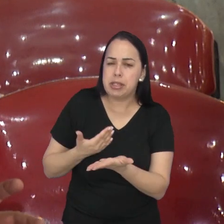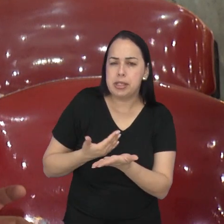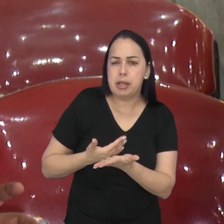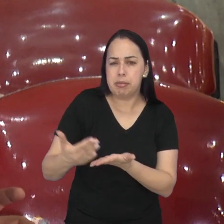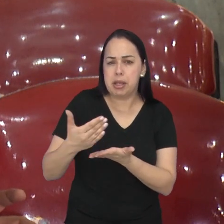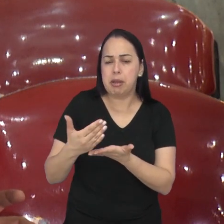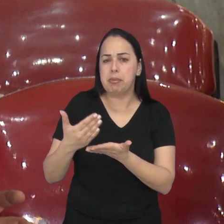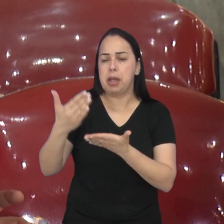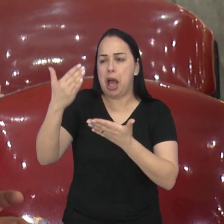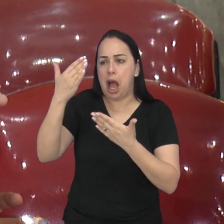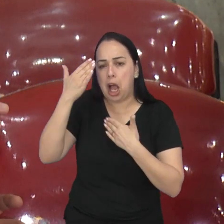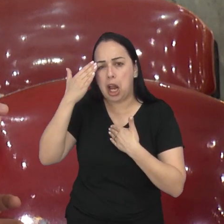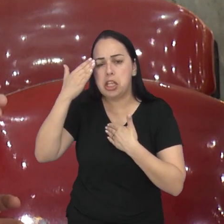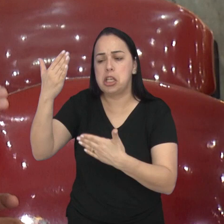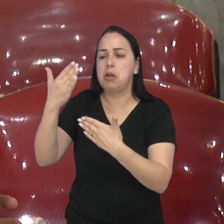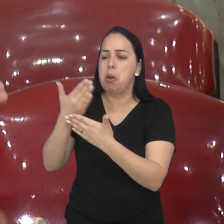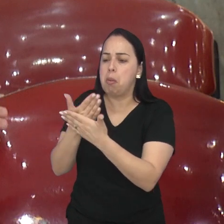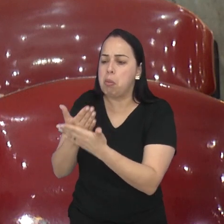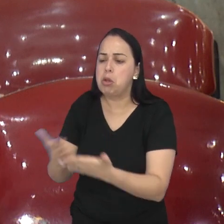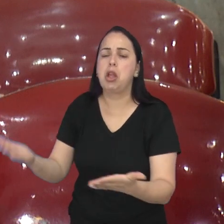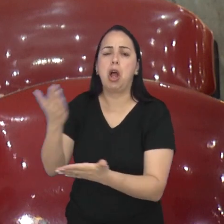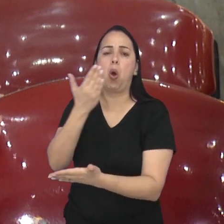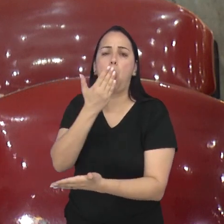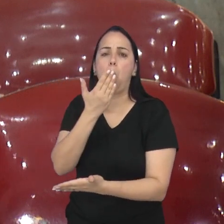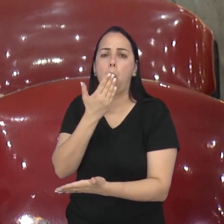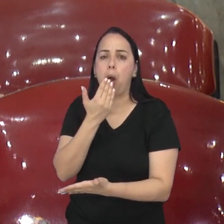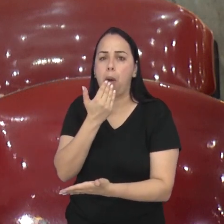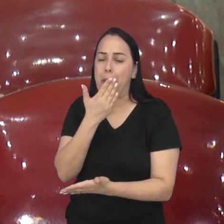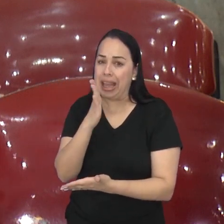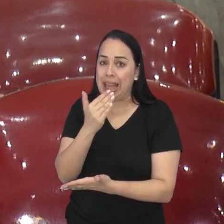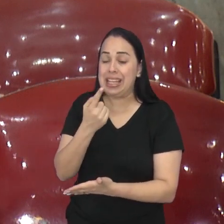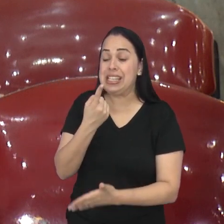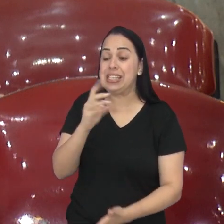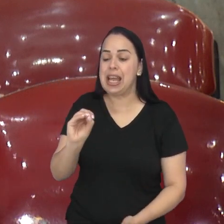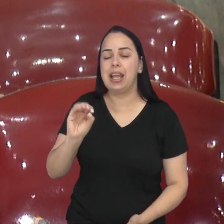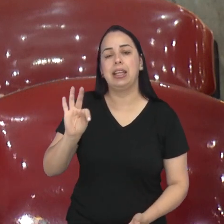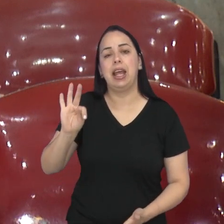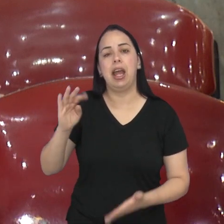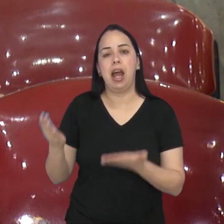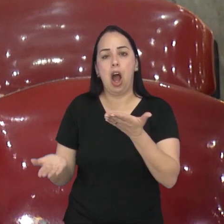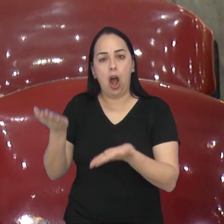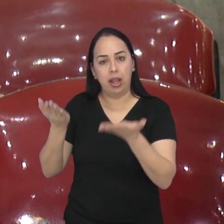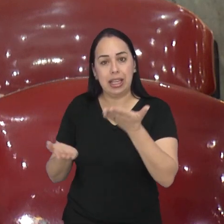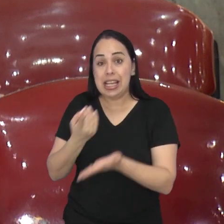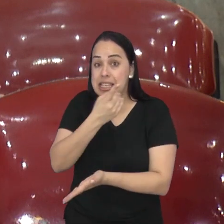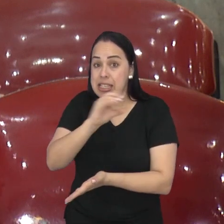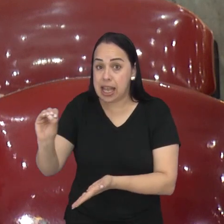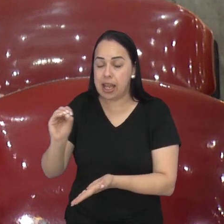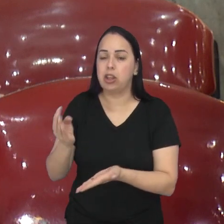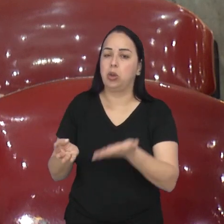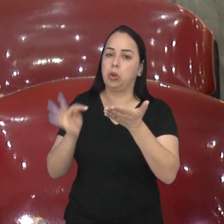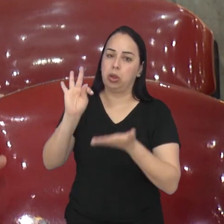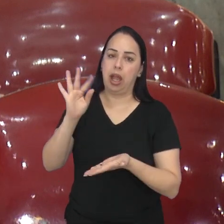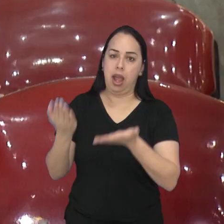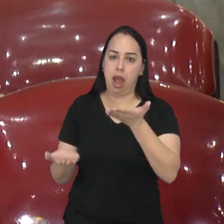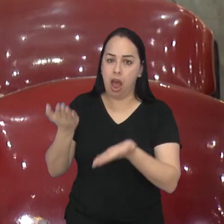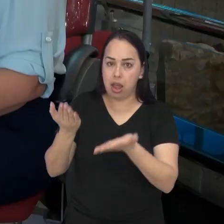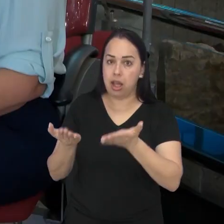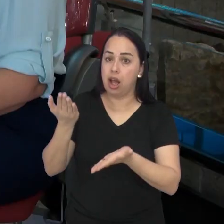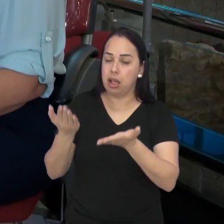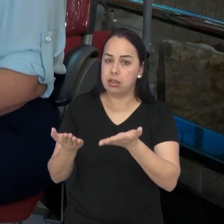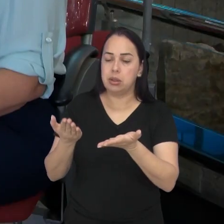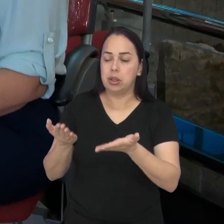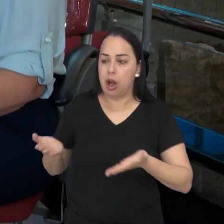nós agradecíamos a Deus por chegarmos a 100 toneladas de alimento, 100 toneladas de alimento durante a